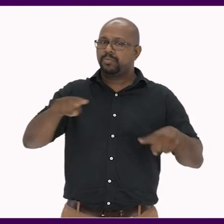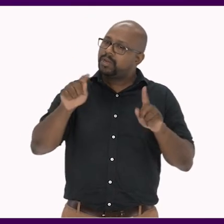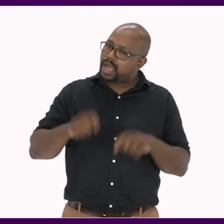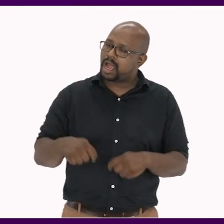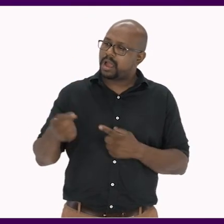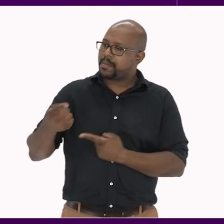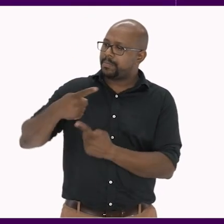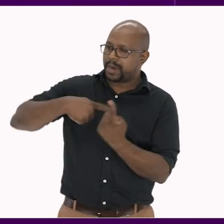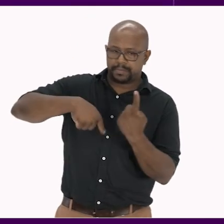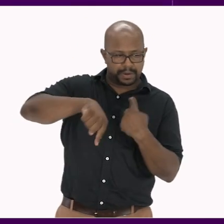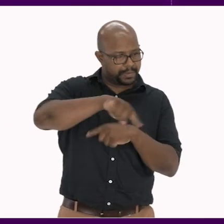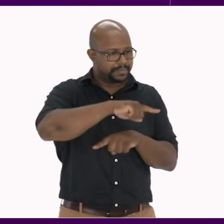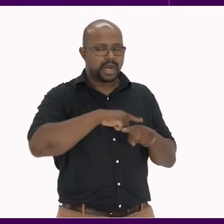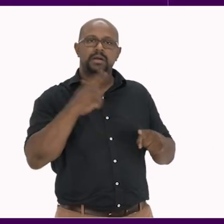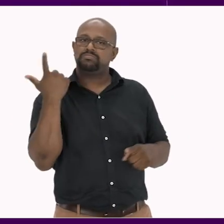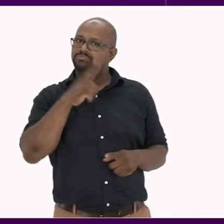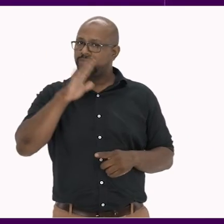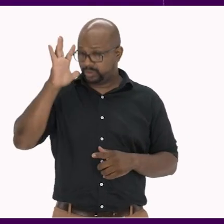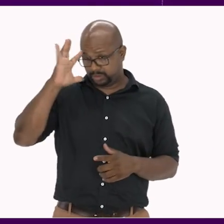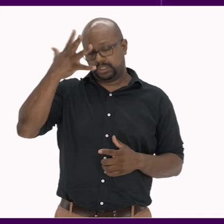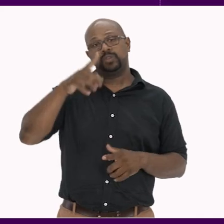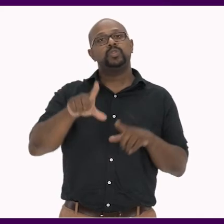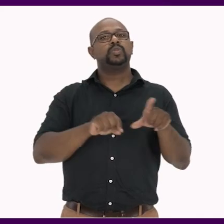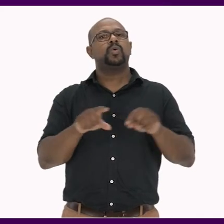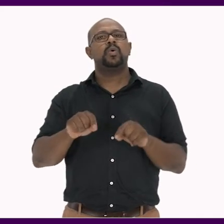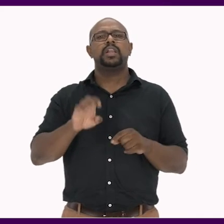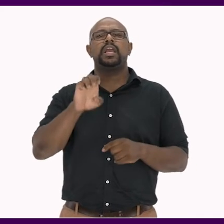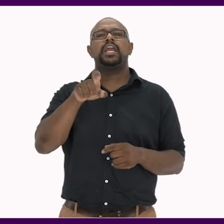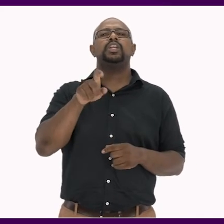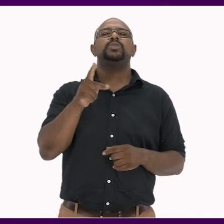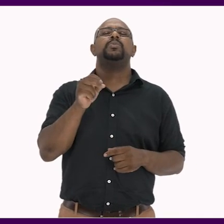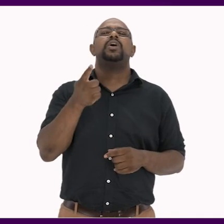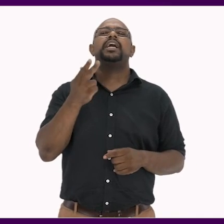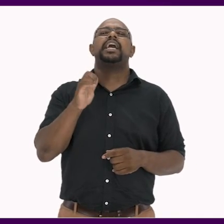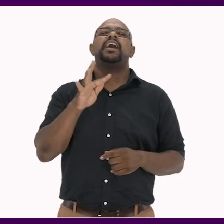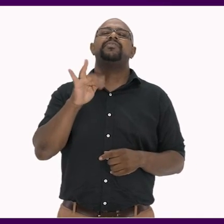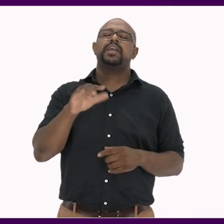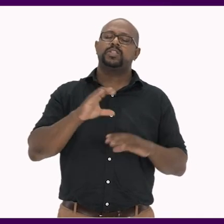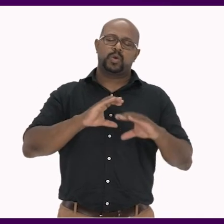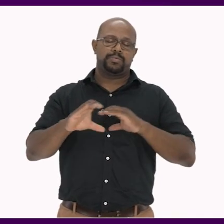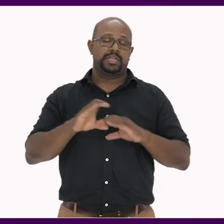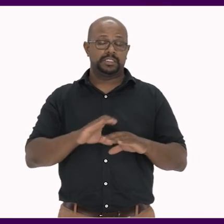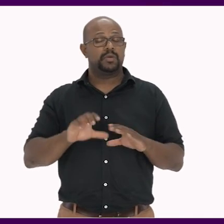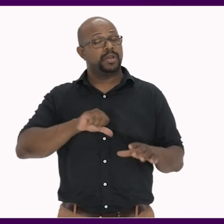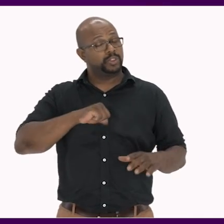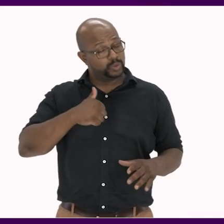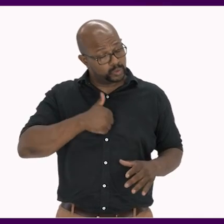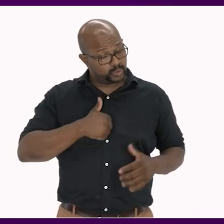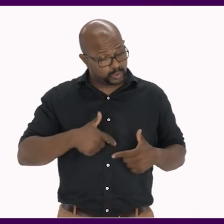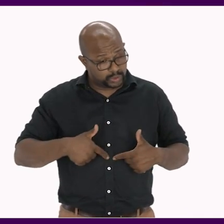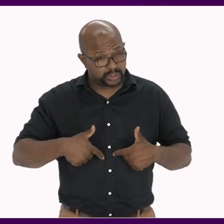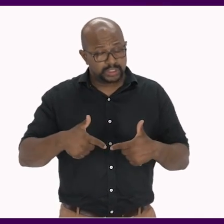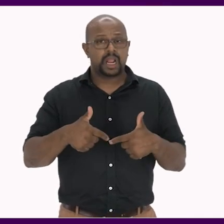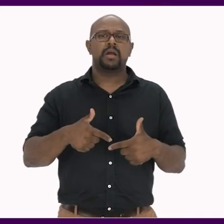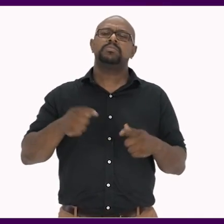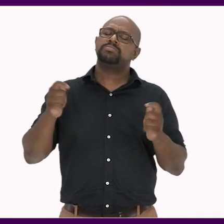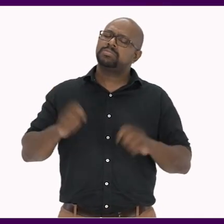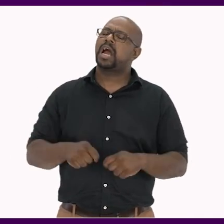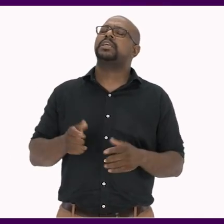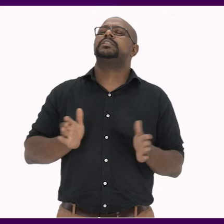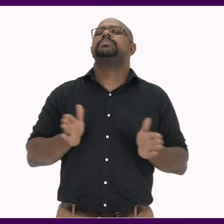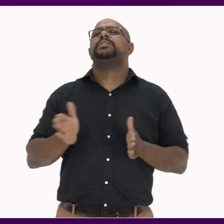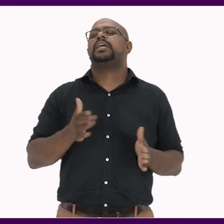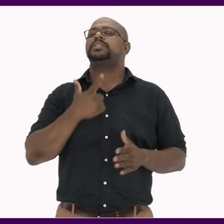é que chegamos às soluções e escolhas expográficas de comunicação e atitudinais que trarão a